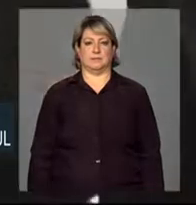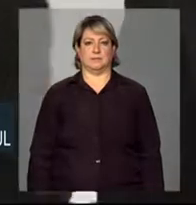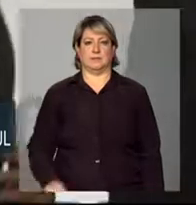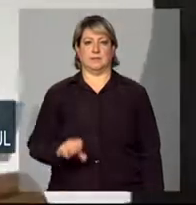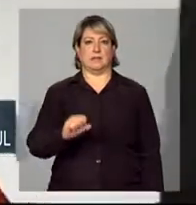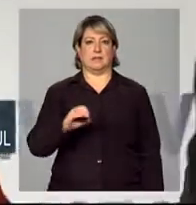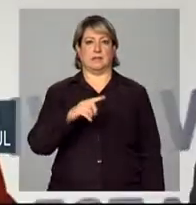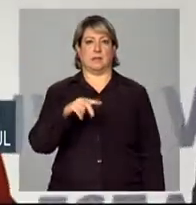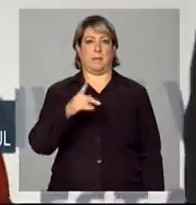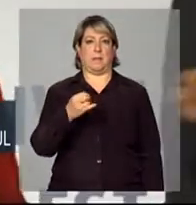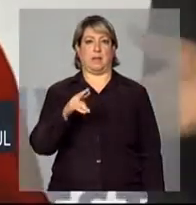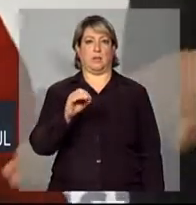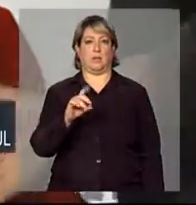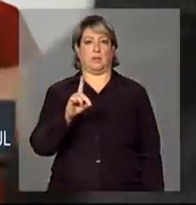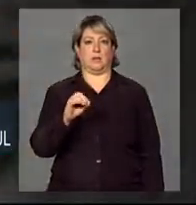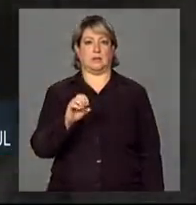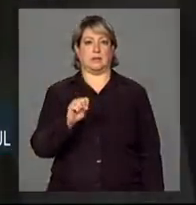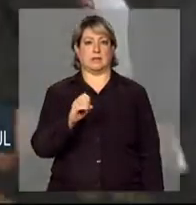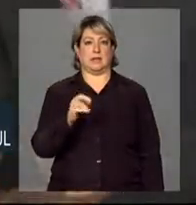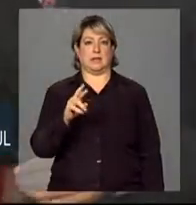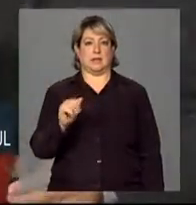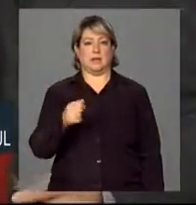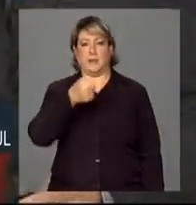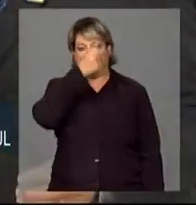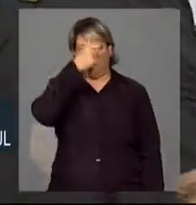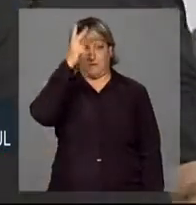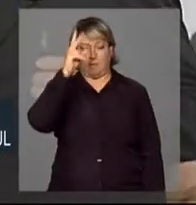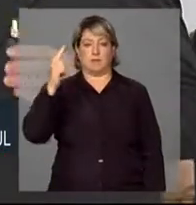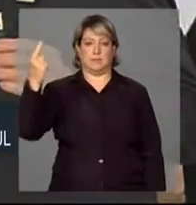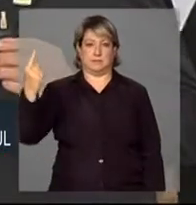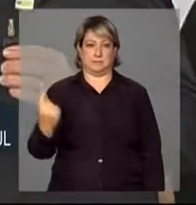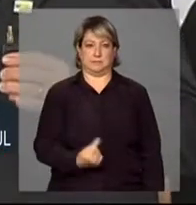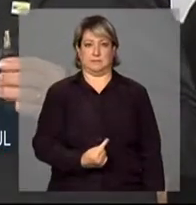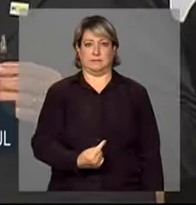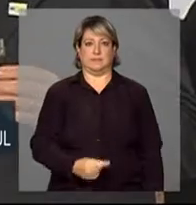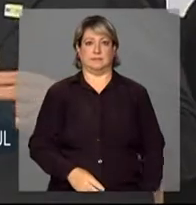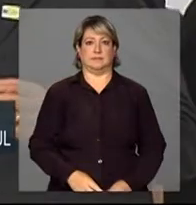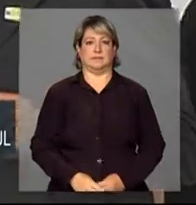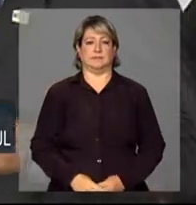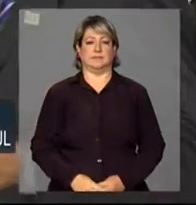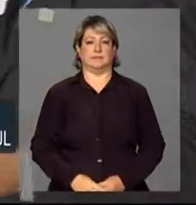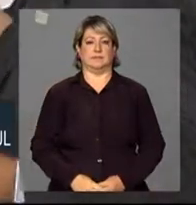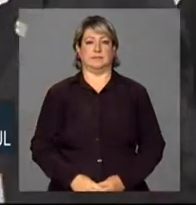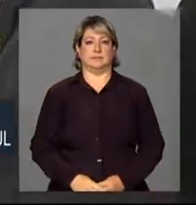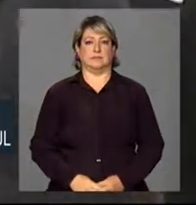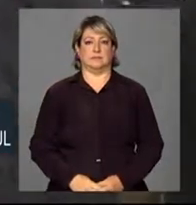São Pedro da Serra, prefeito Ari Miguel Westenfelder.